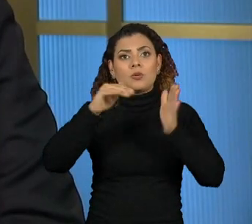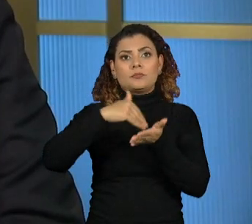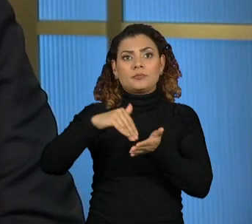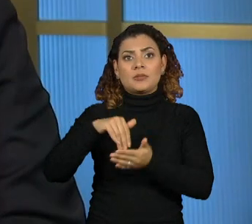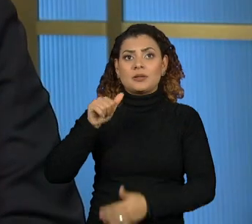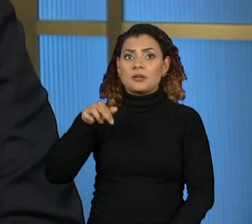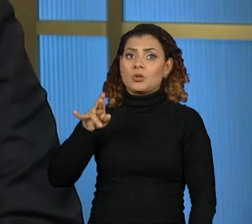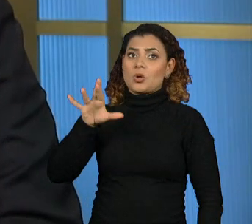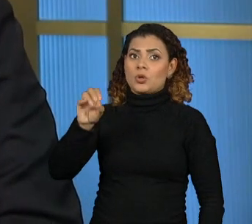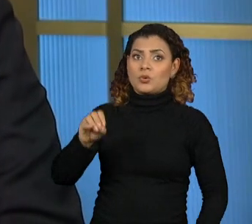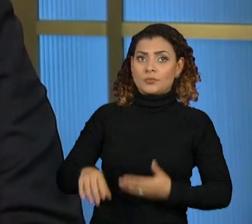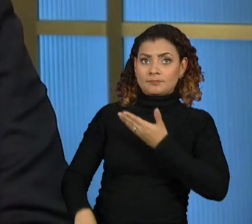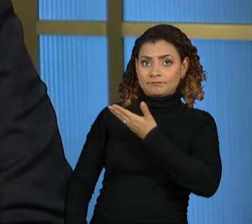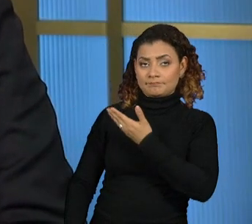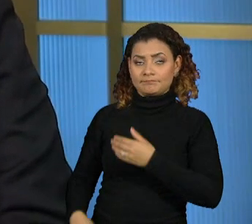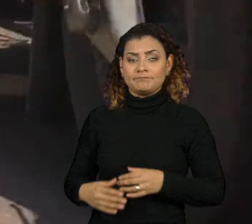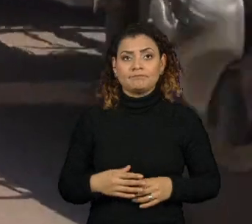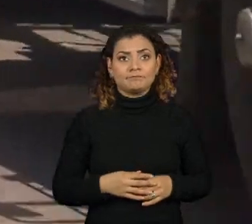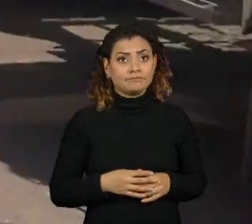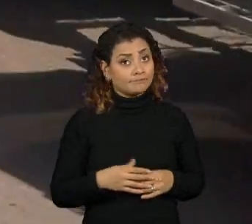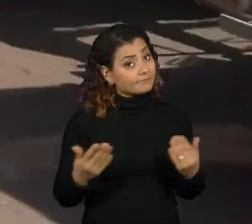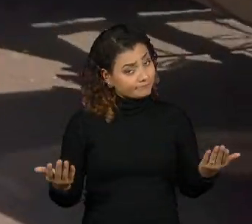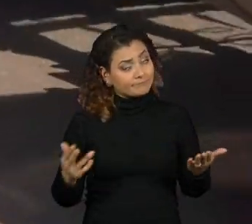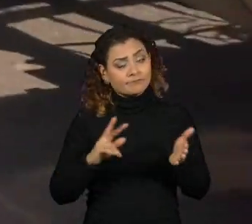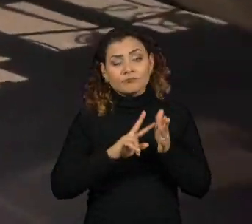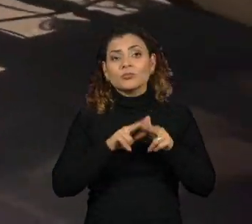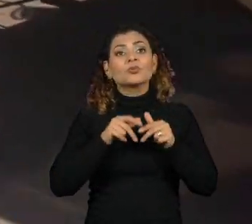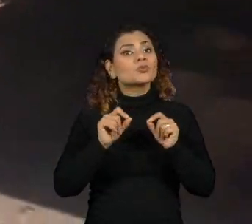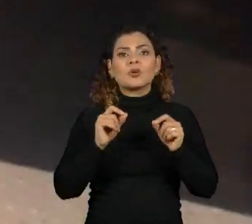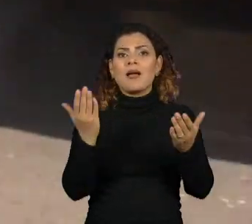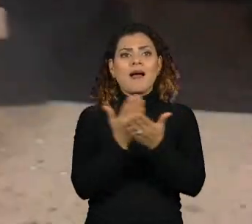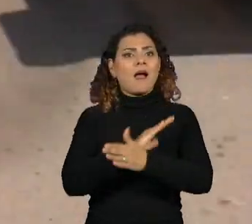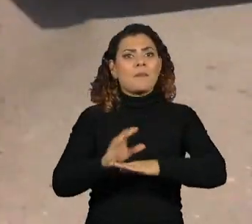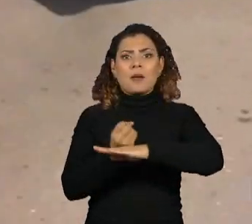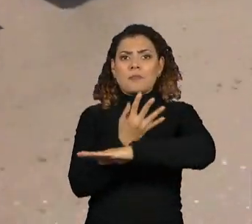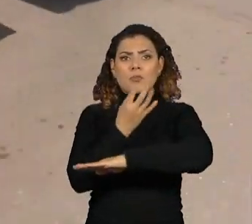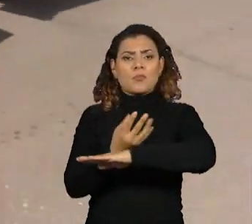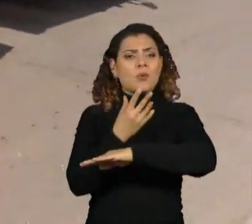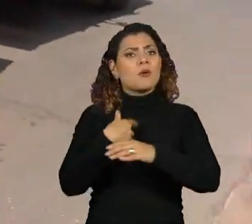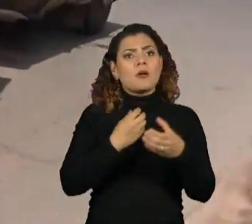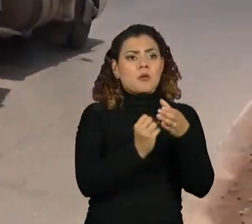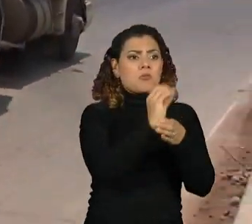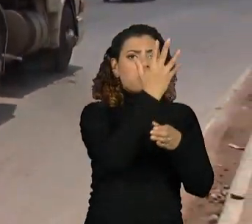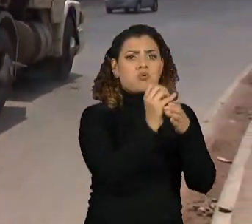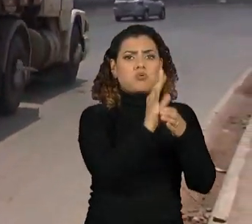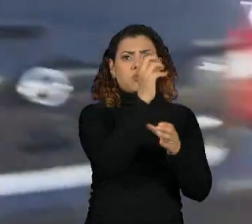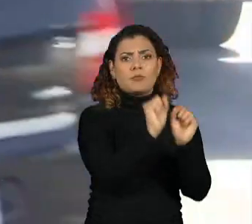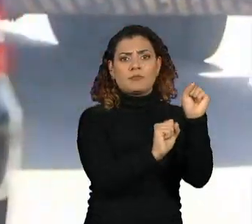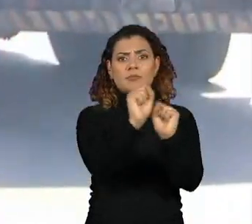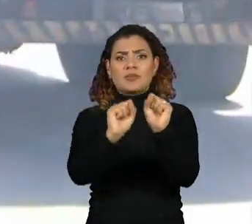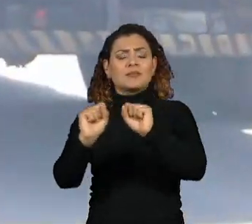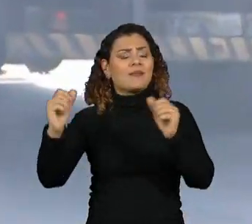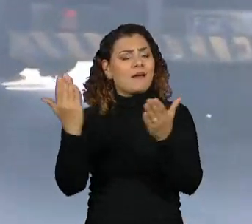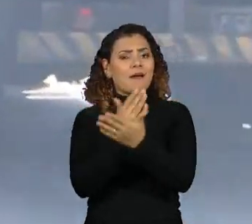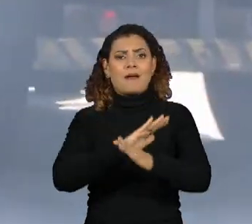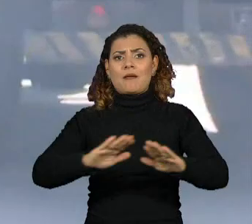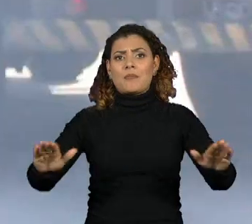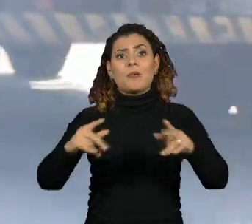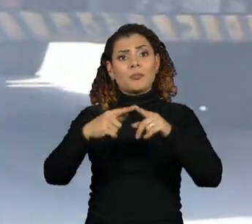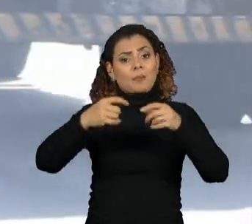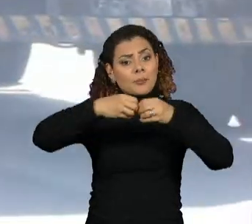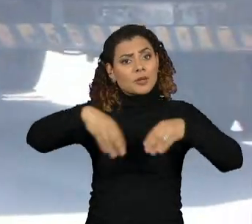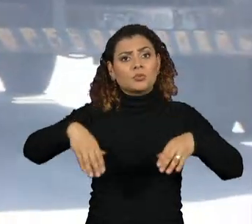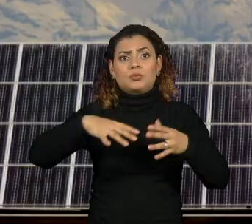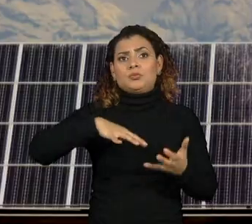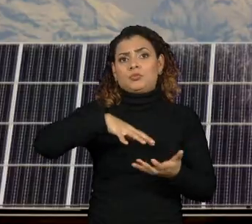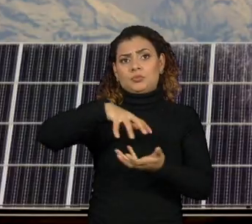Antônio Guterres. Deve significar o fim do uso do carbono e dos combustíveis fósseis que destroem o planeta e